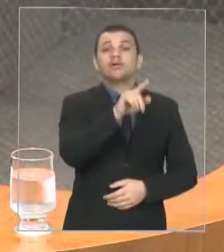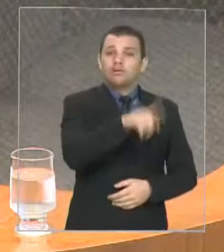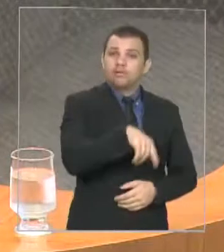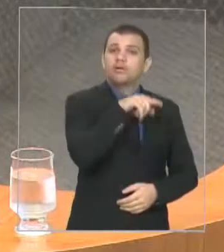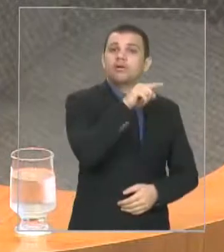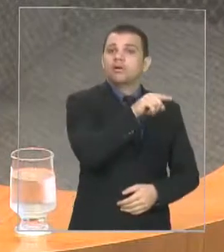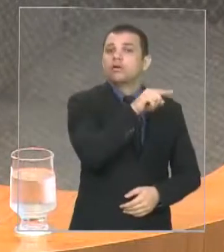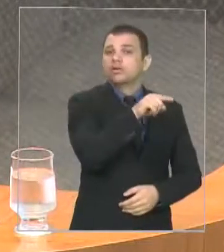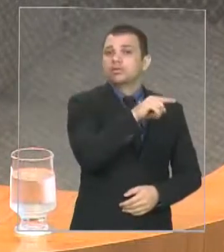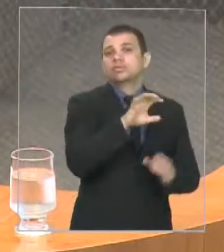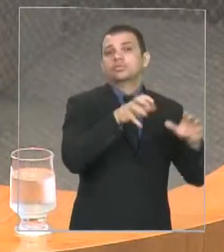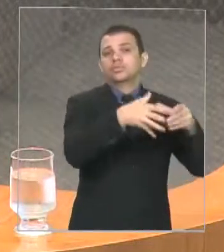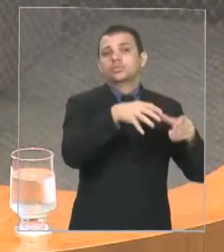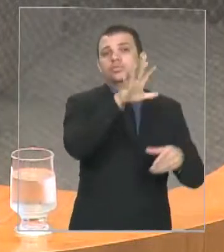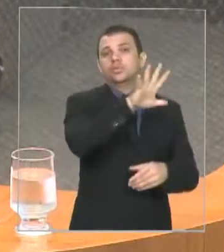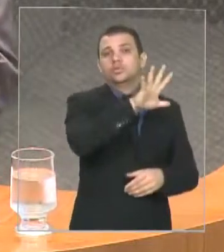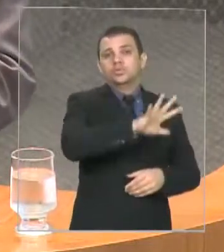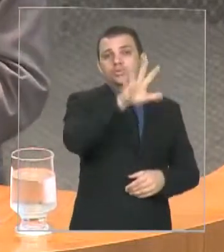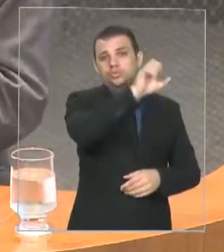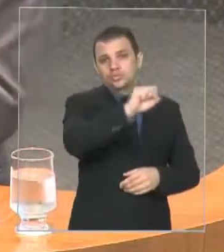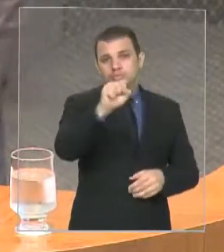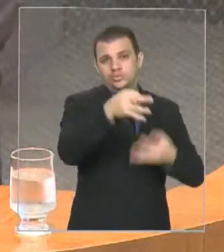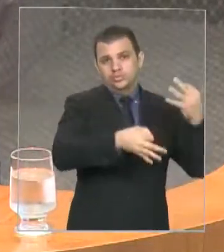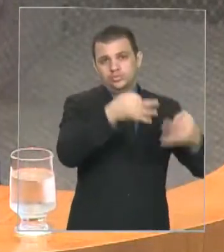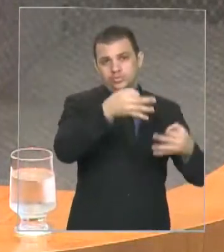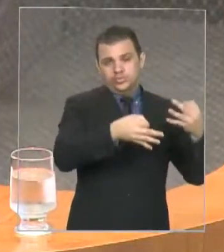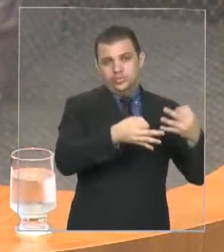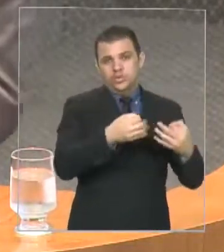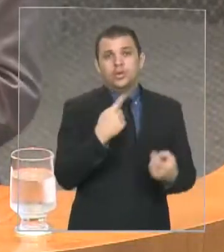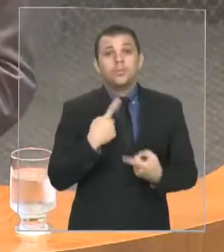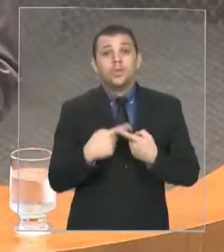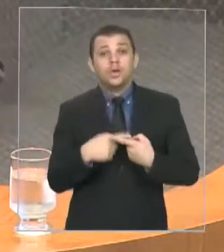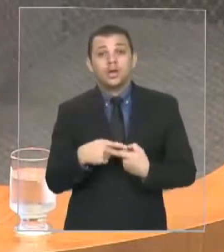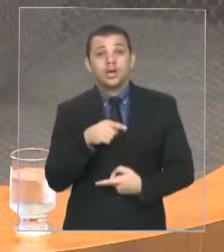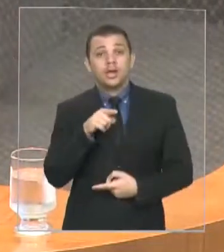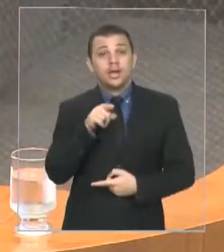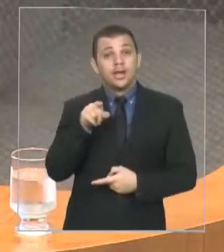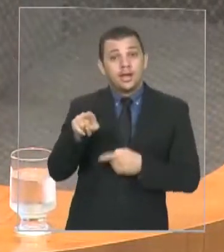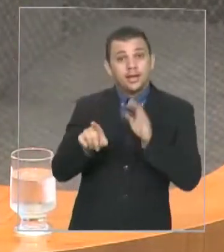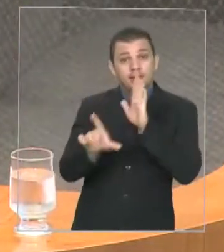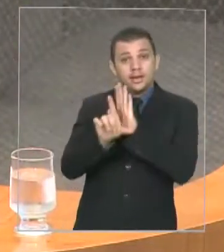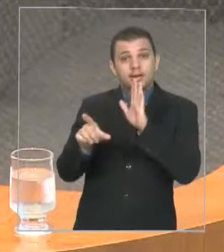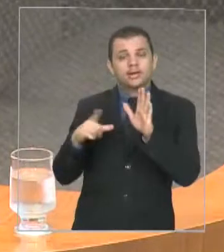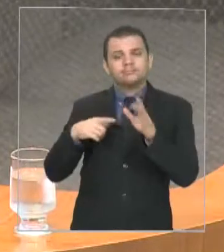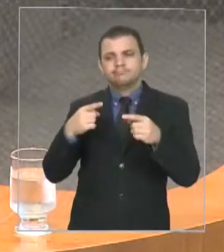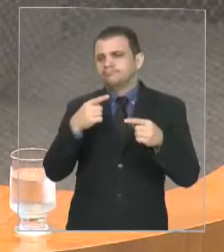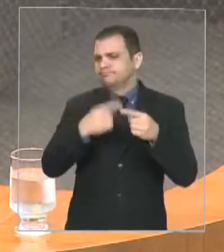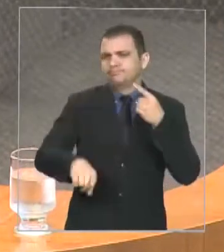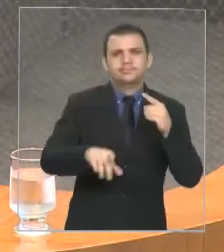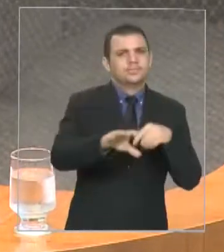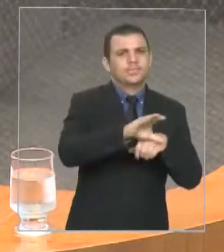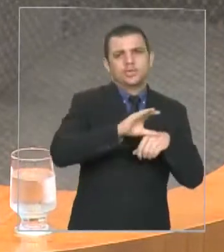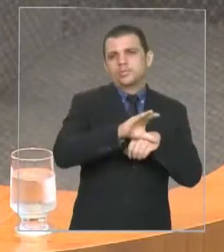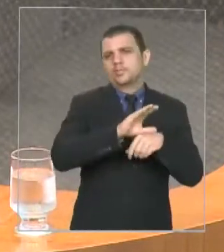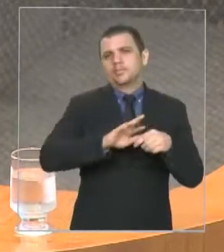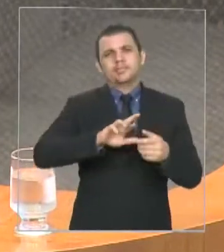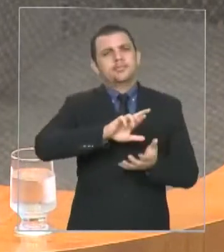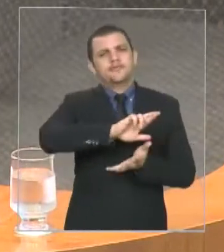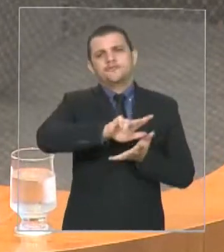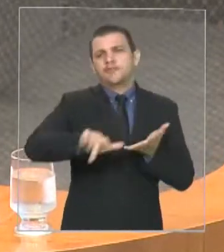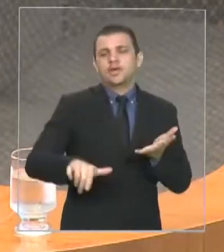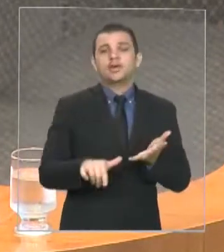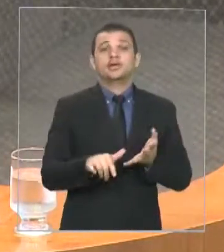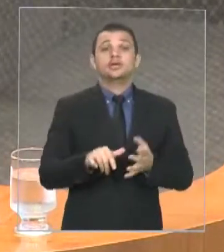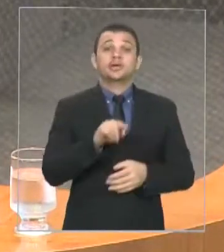reforma trabalhista, tendo em vista que ela viola vários dispositivos da Constituição. E eu espero que os juízes